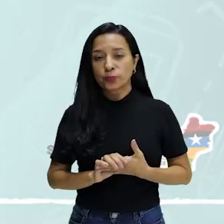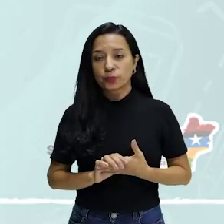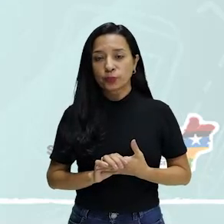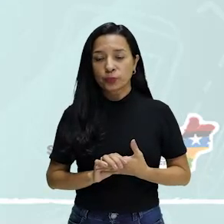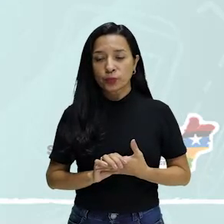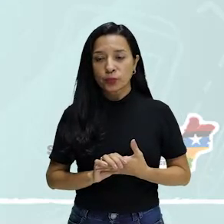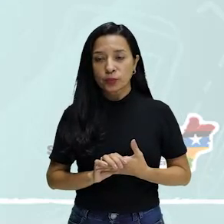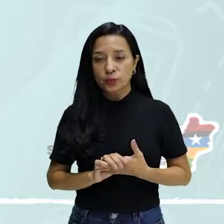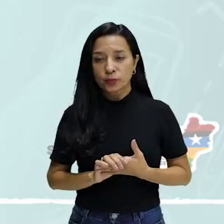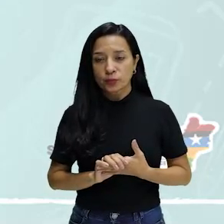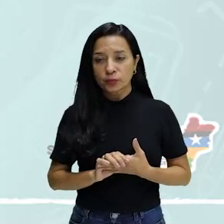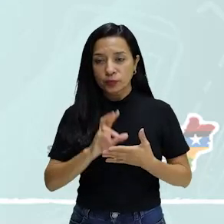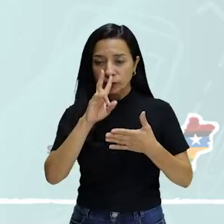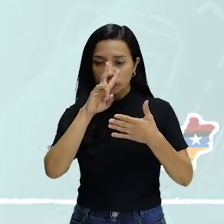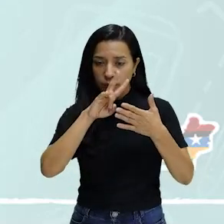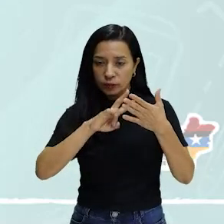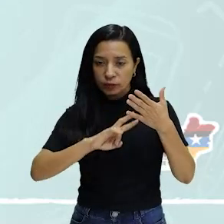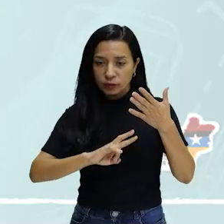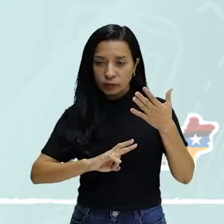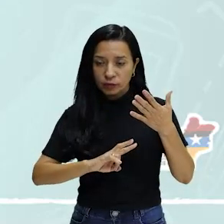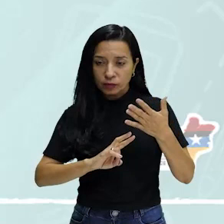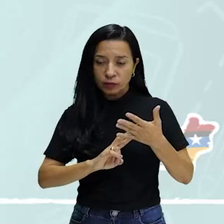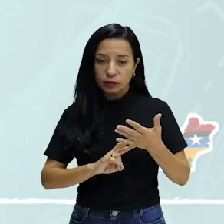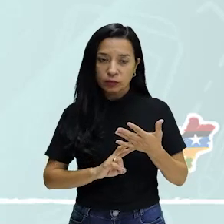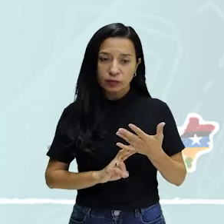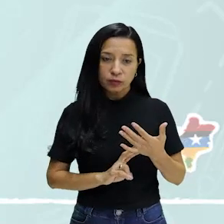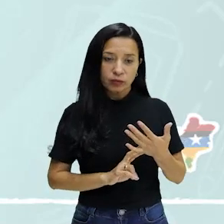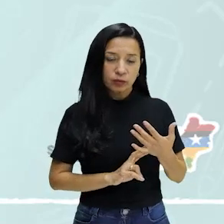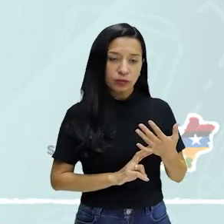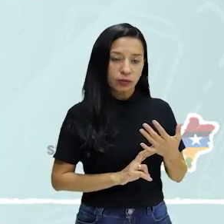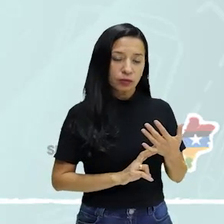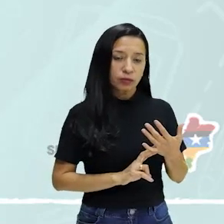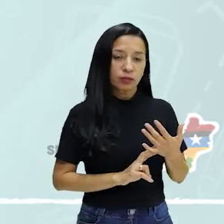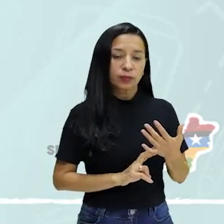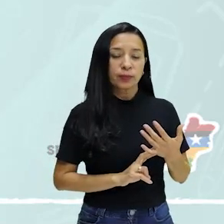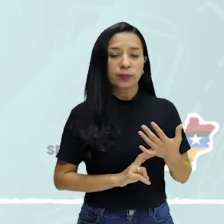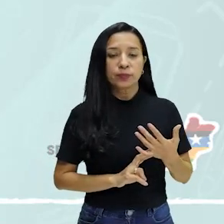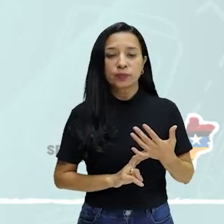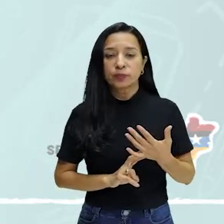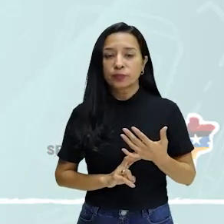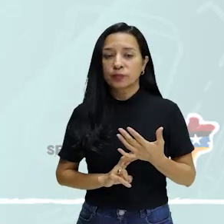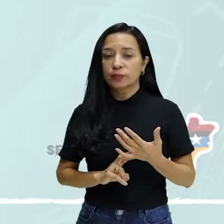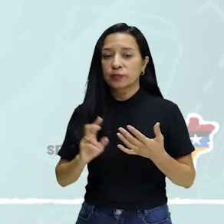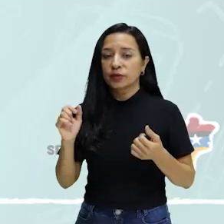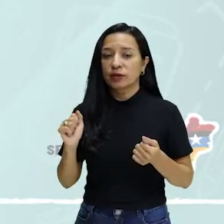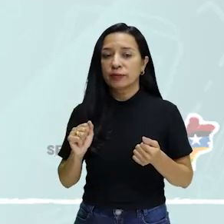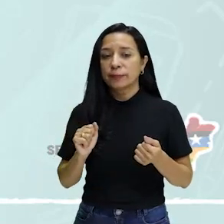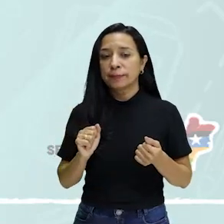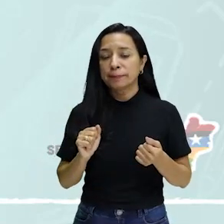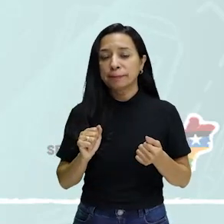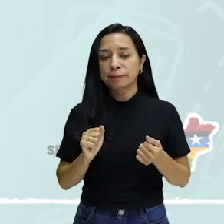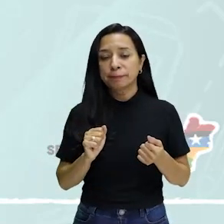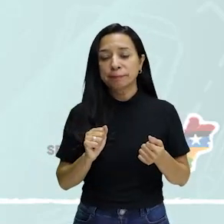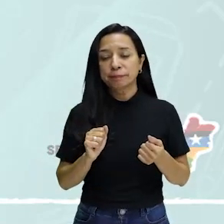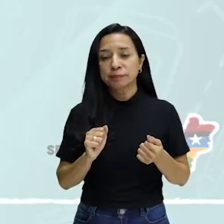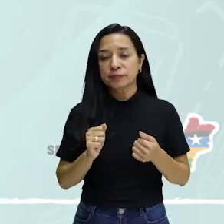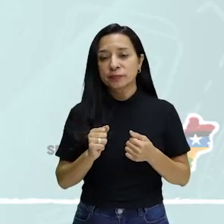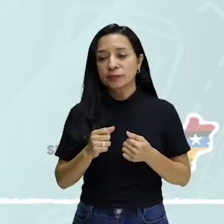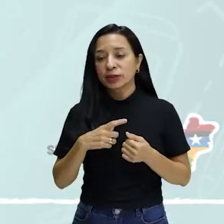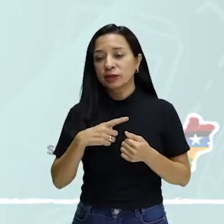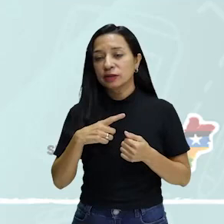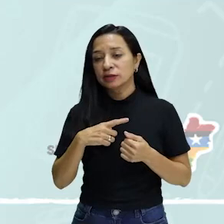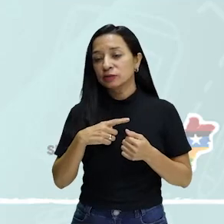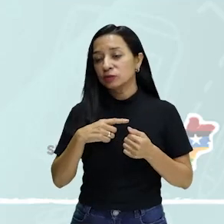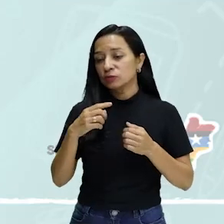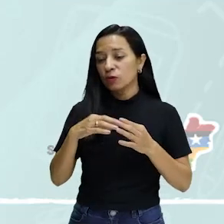mecanismos através dos quais a água e solutos são transportados dentro da planta. Então, tem a ver com a